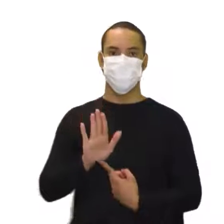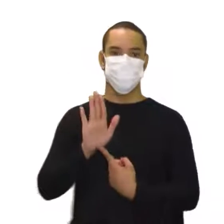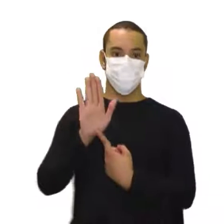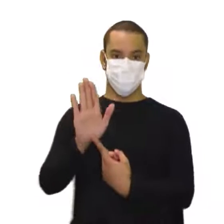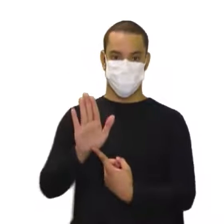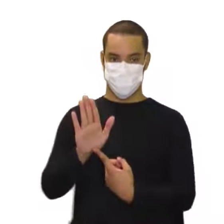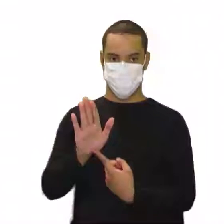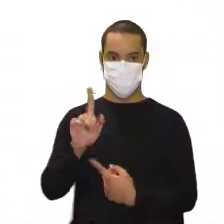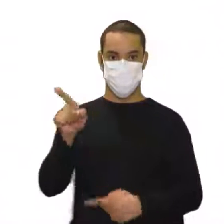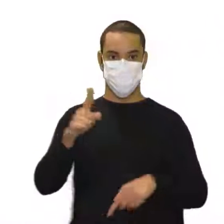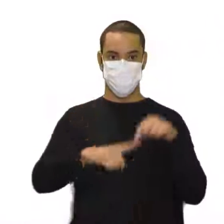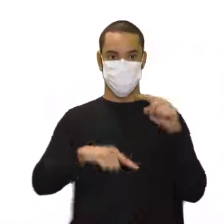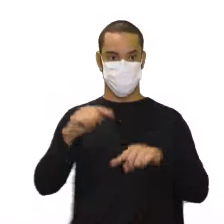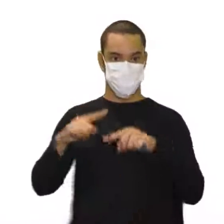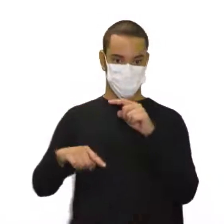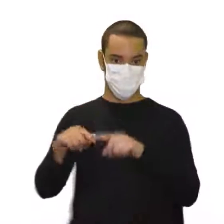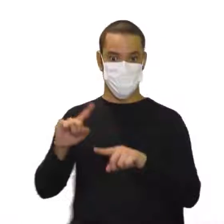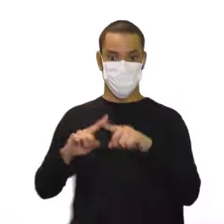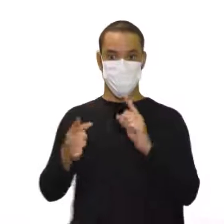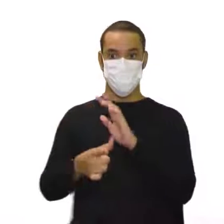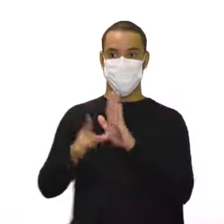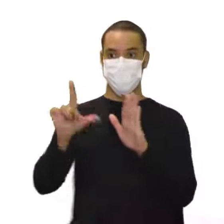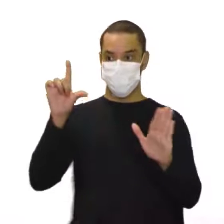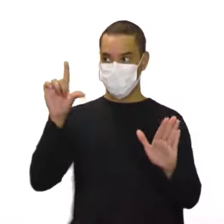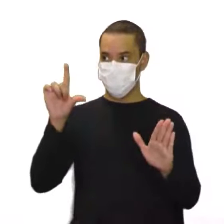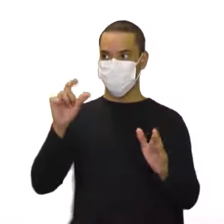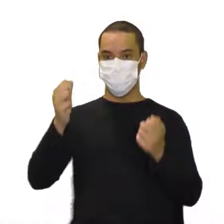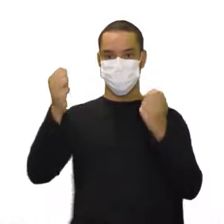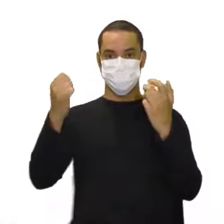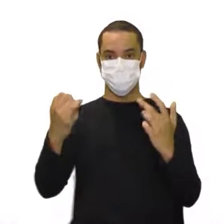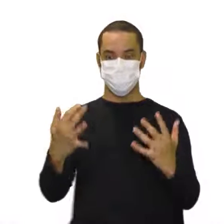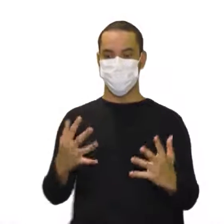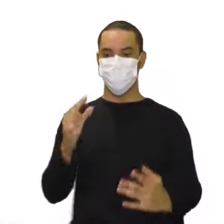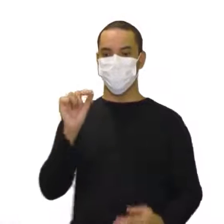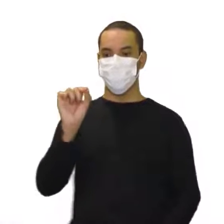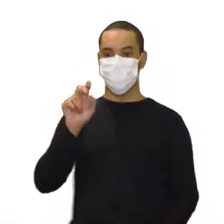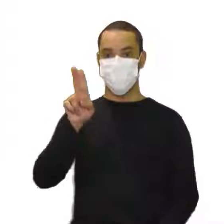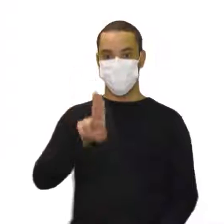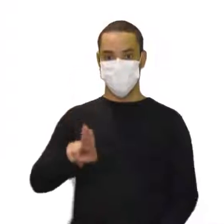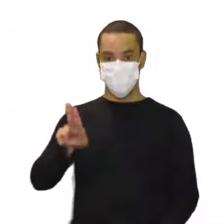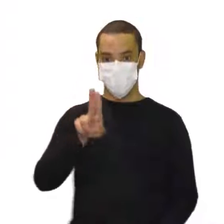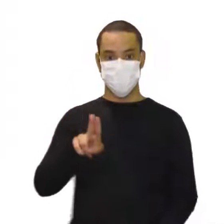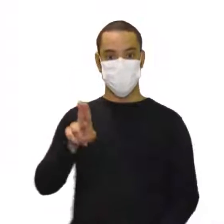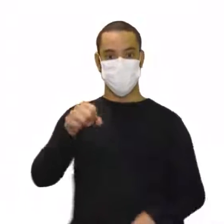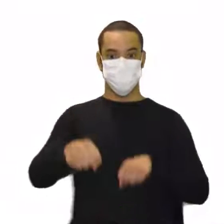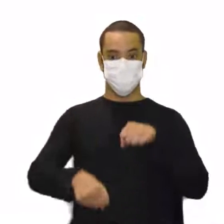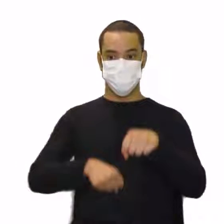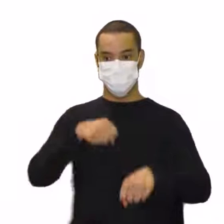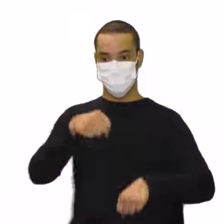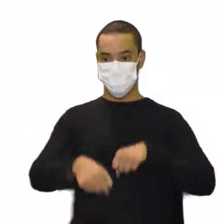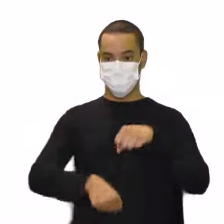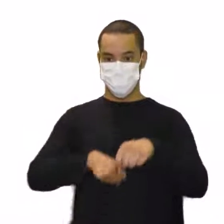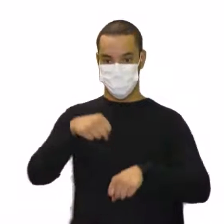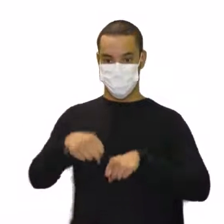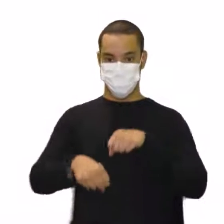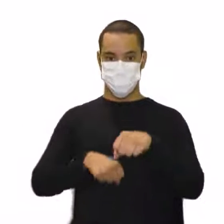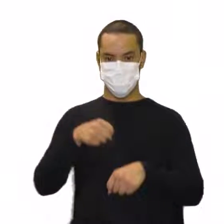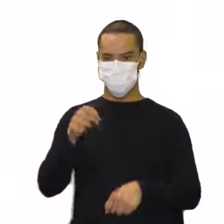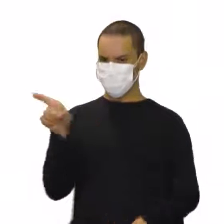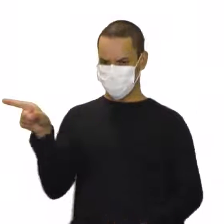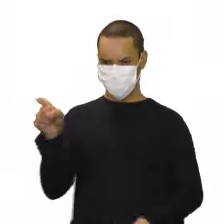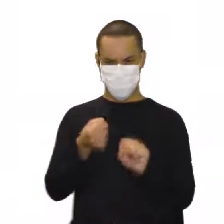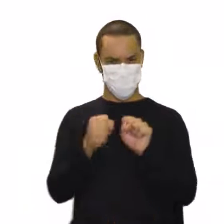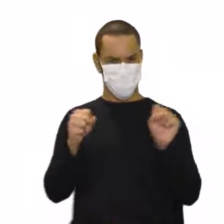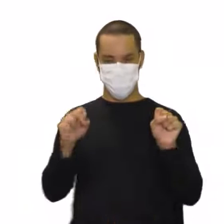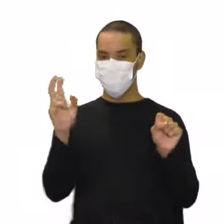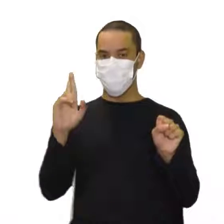esse equipamento em si, mas antes, como já foi falado, era usado em bicicletas, pequenininho, não esse aqui que é imenso, mas